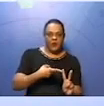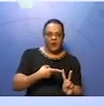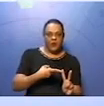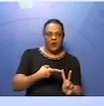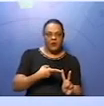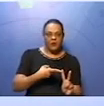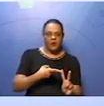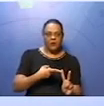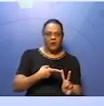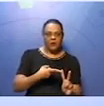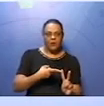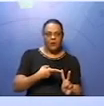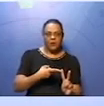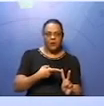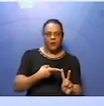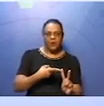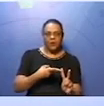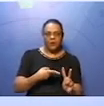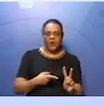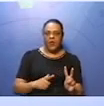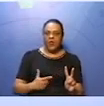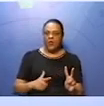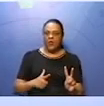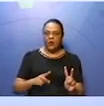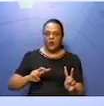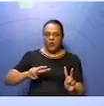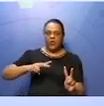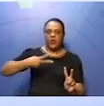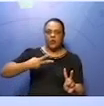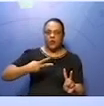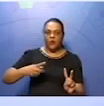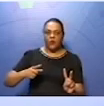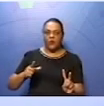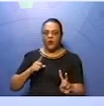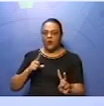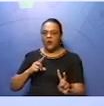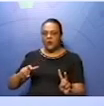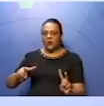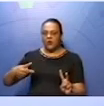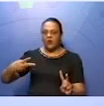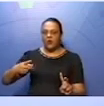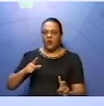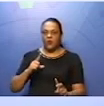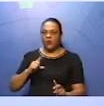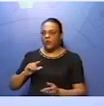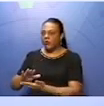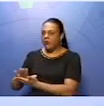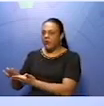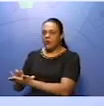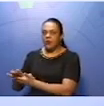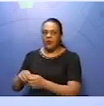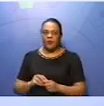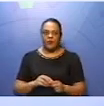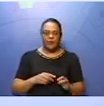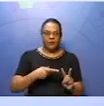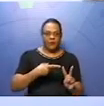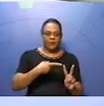Aqui eu não tenho expoente. Aqui eu tenho 2. Aqui eu não tenho nada. Quando eu não tenho nada no